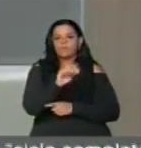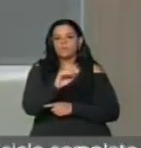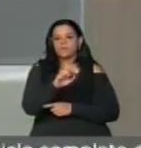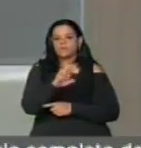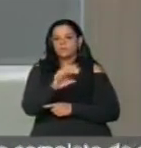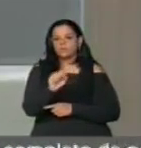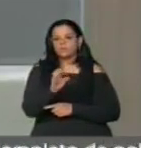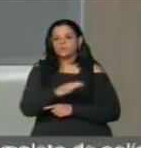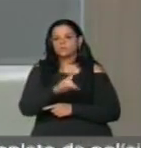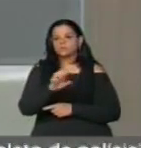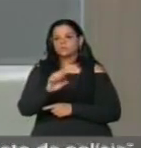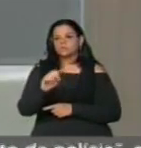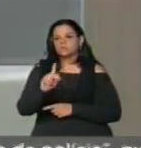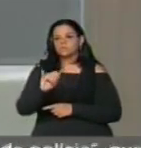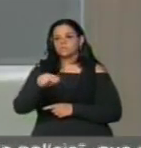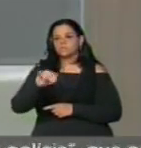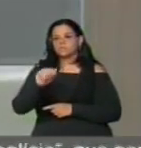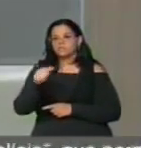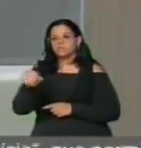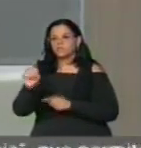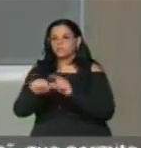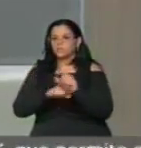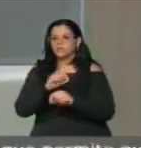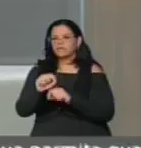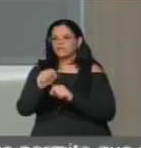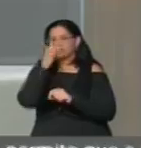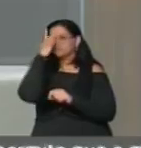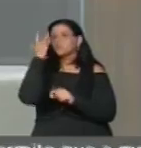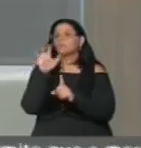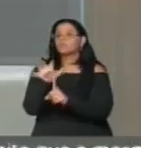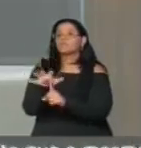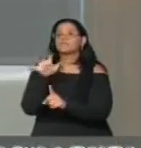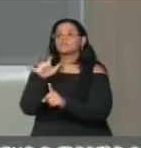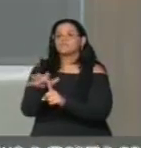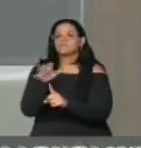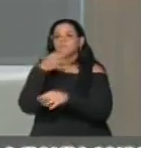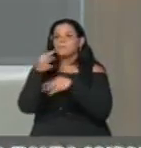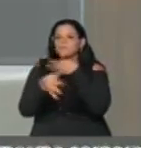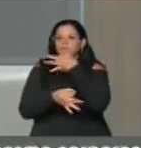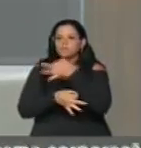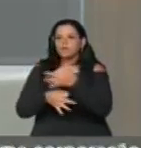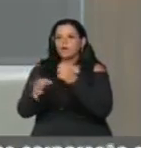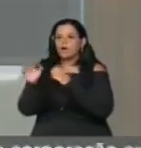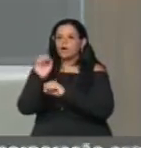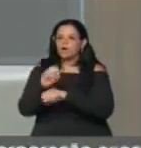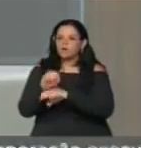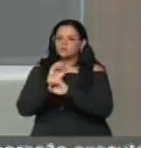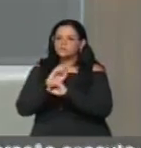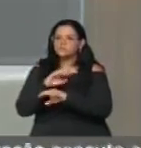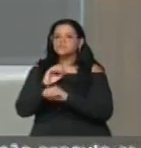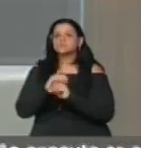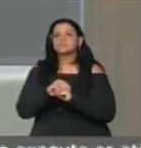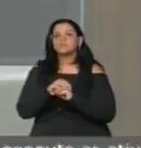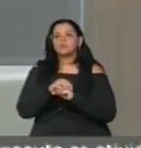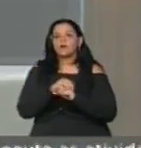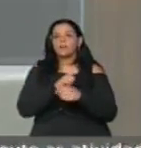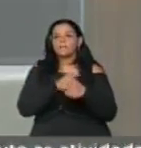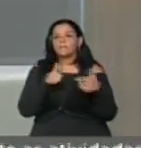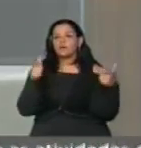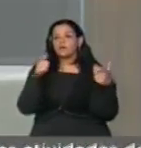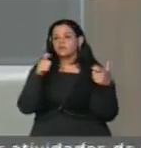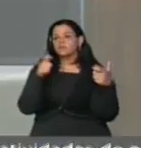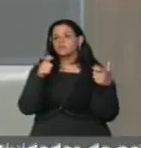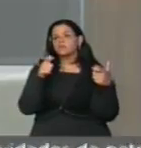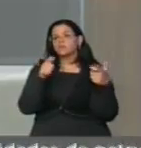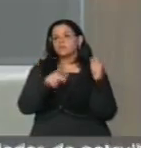leituras. Pode significar que a grande maioria da população ainda precisa de alguém que pense por